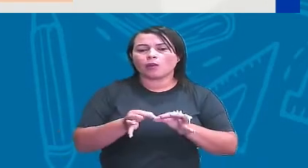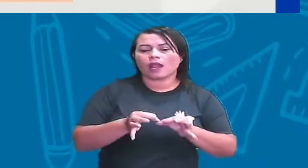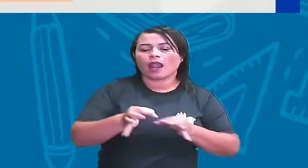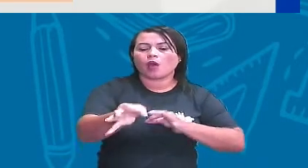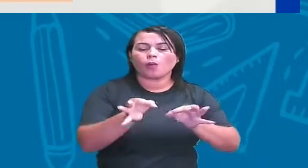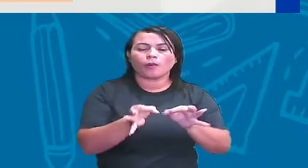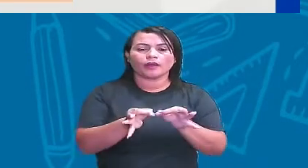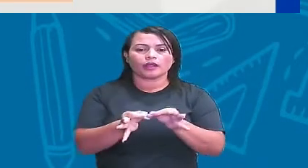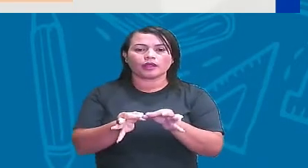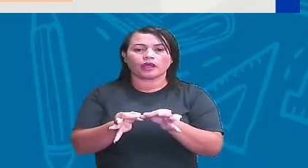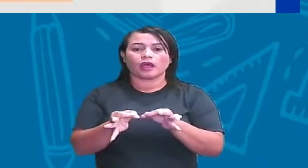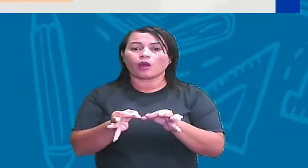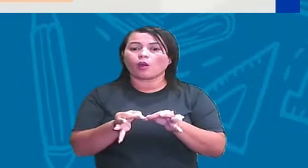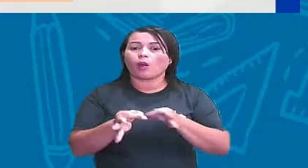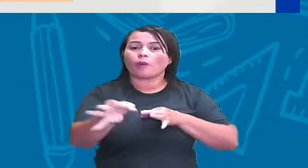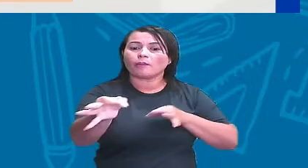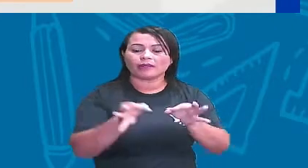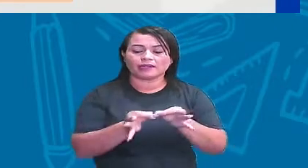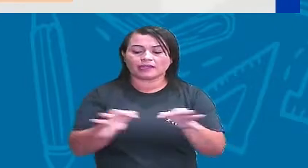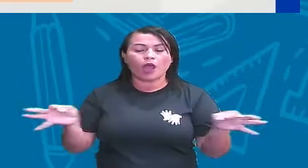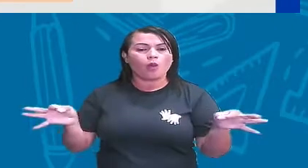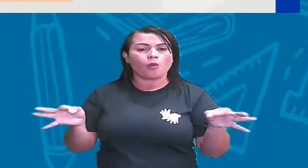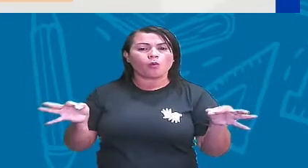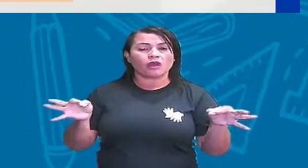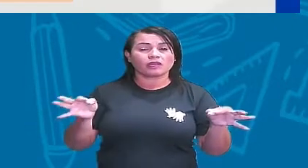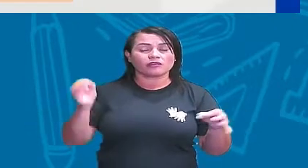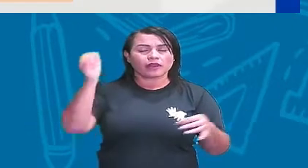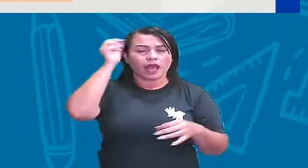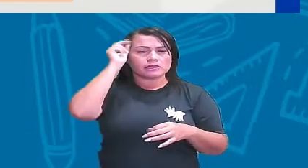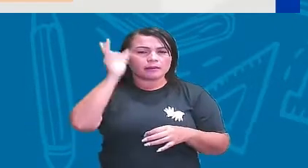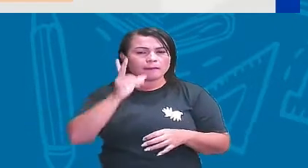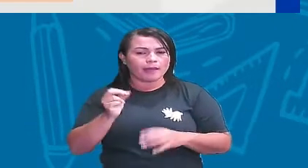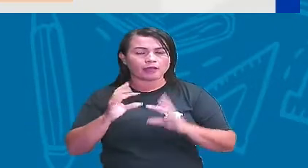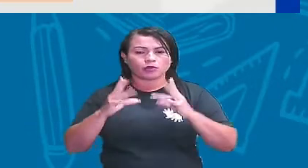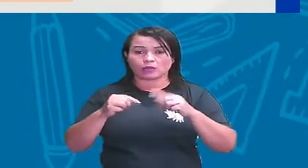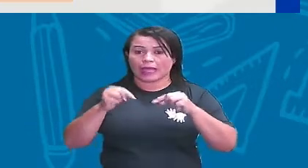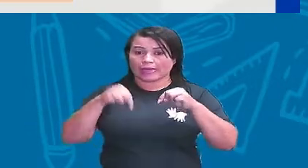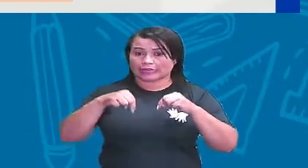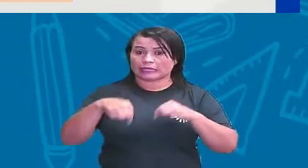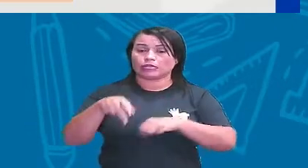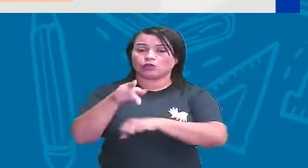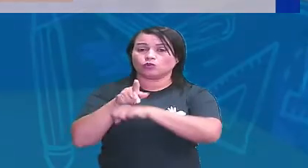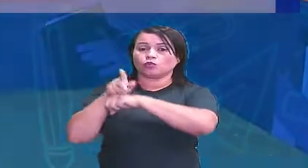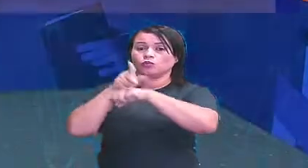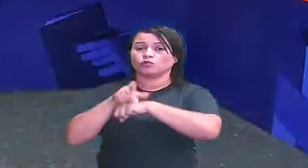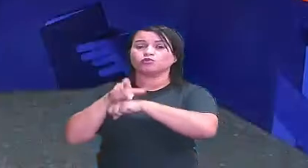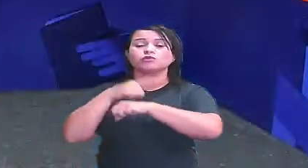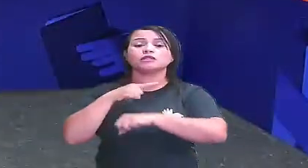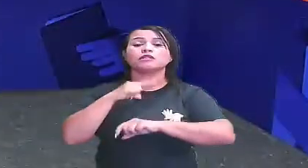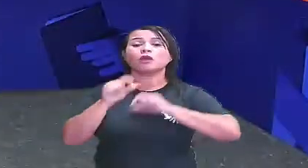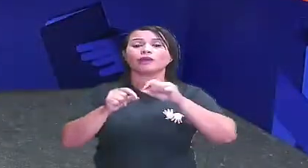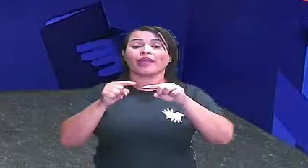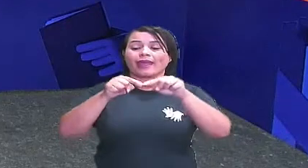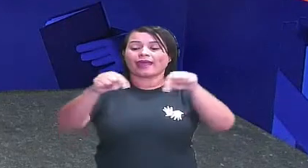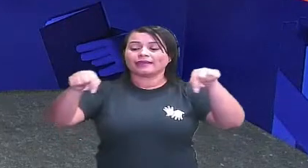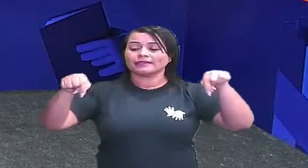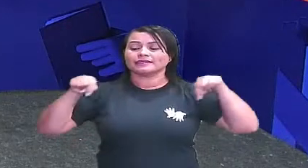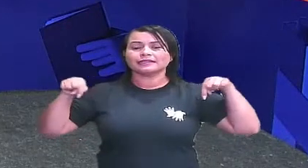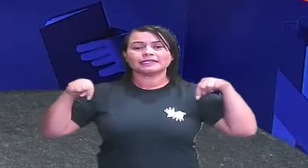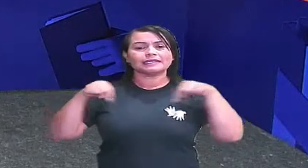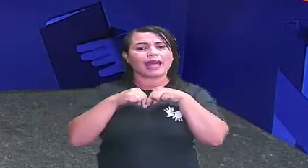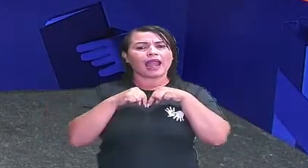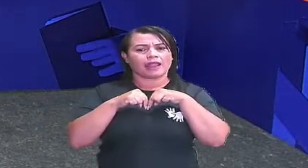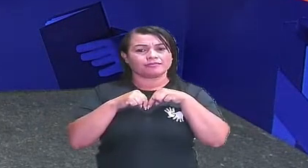nessa ideia das figuras geométricas. Aqui no estúdio, a sala tem o formato de um